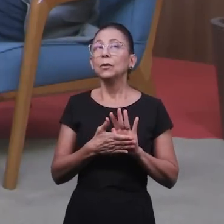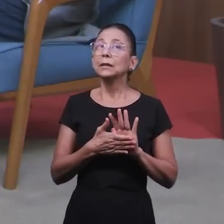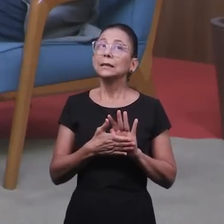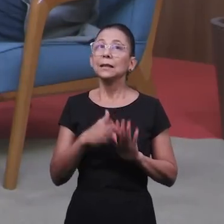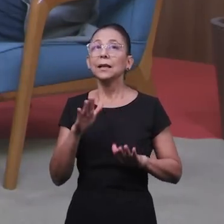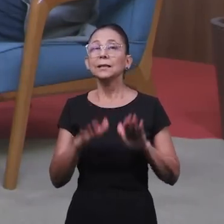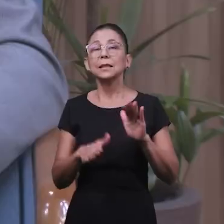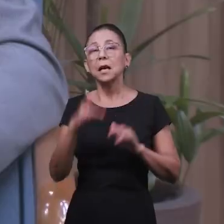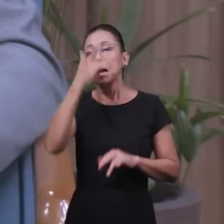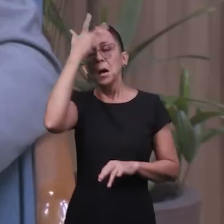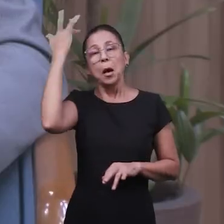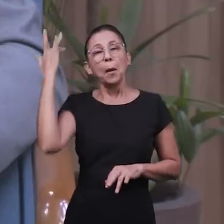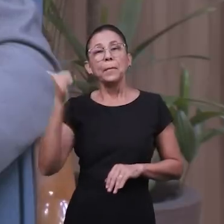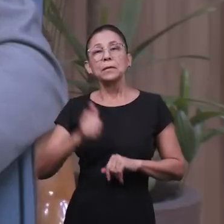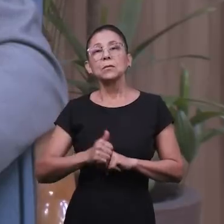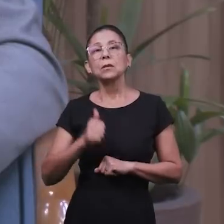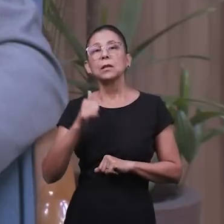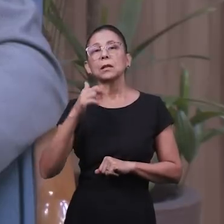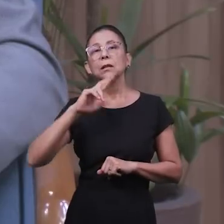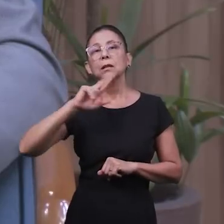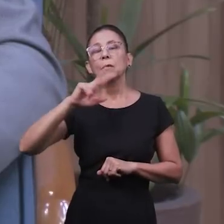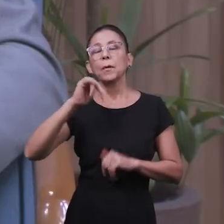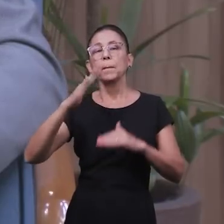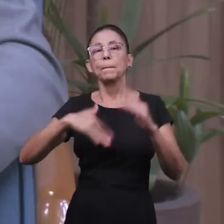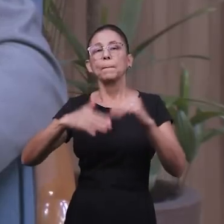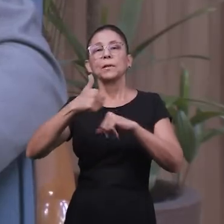de uma pessoa que mal consegue, né,